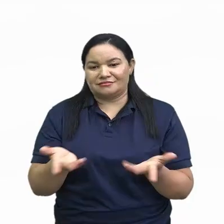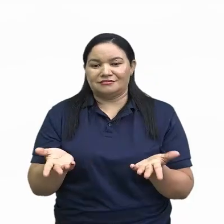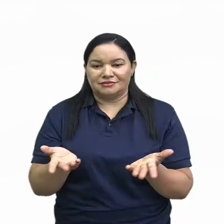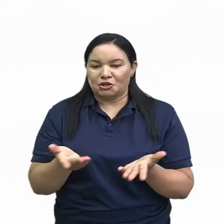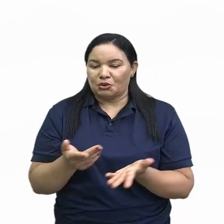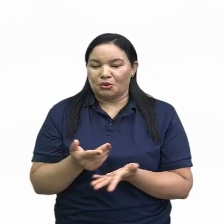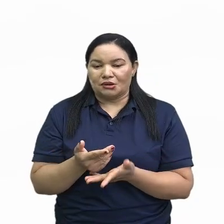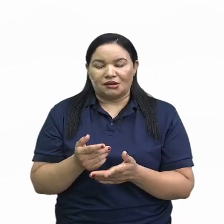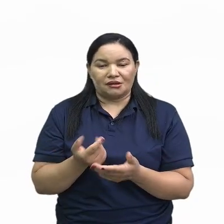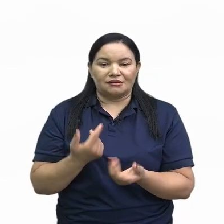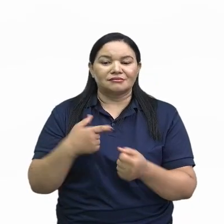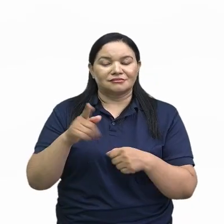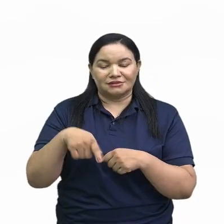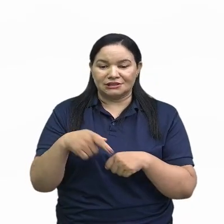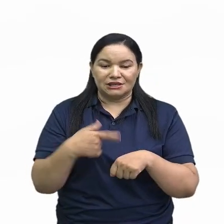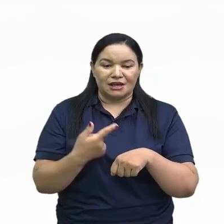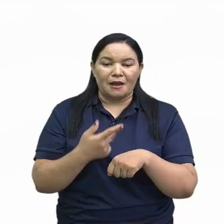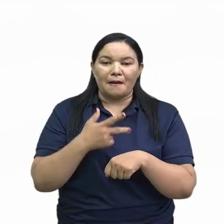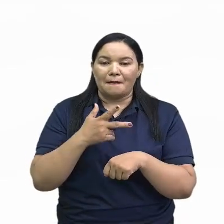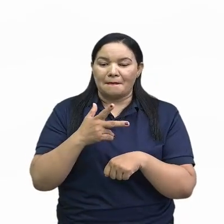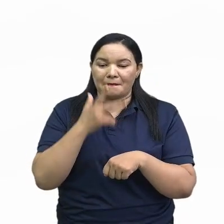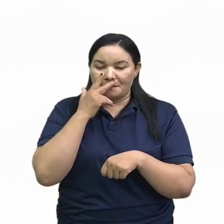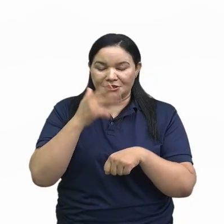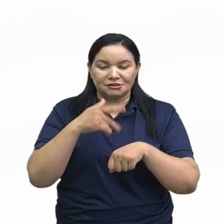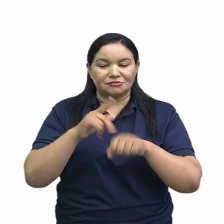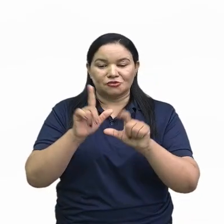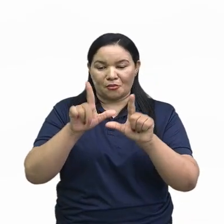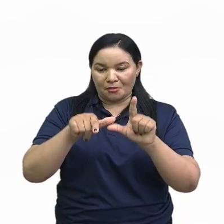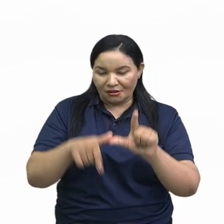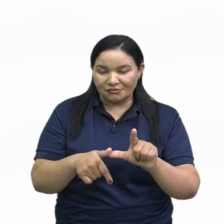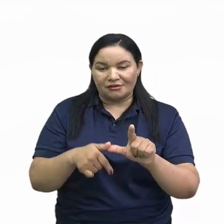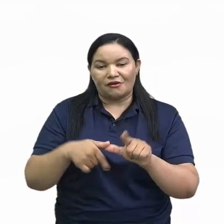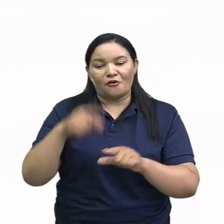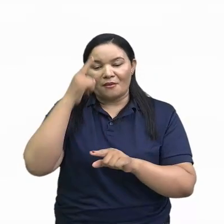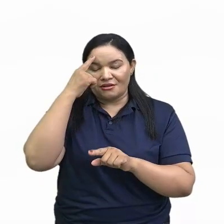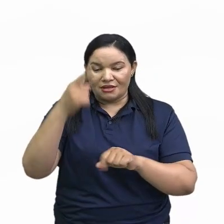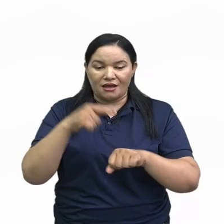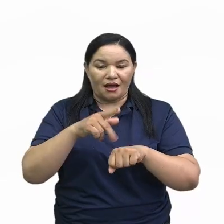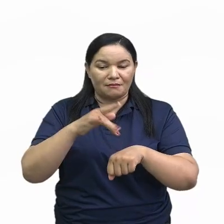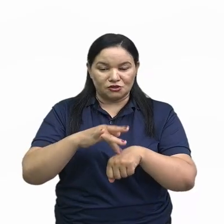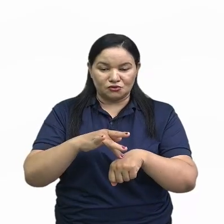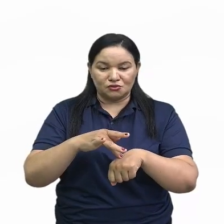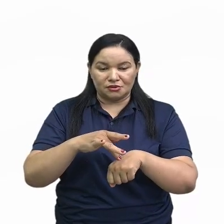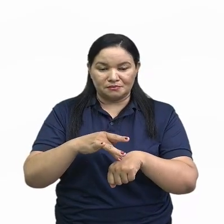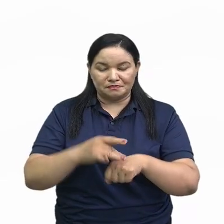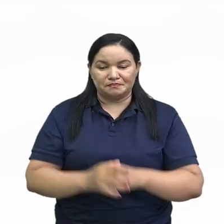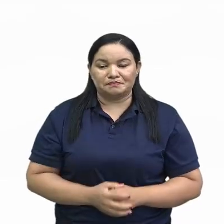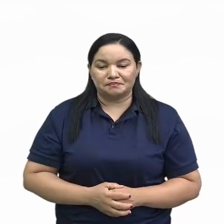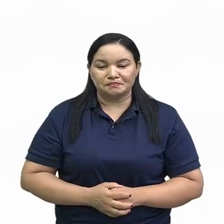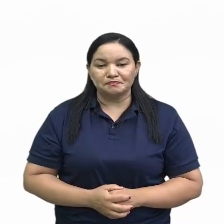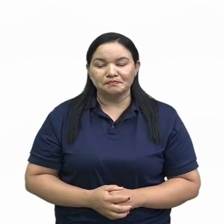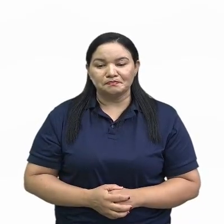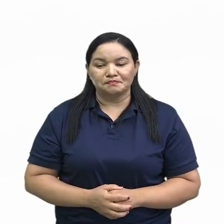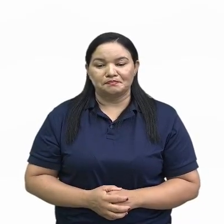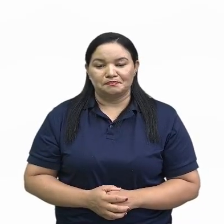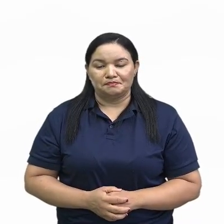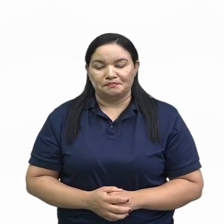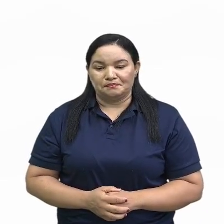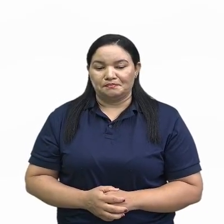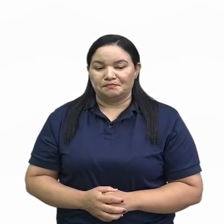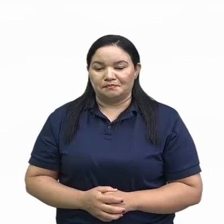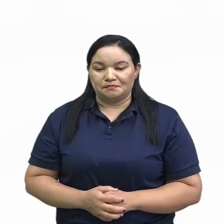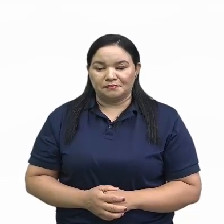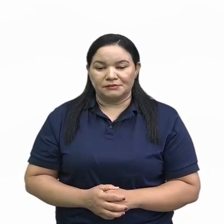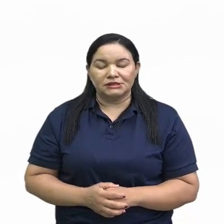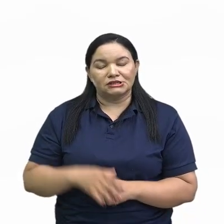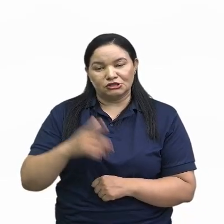temos exatamente um paradoxo, uma ideia absurda. O paradoxo vai trabalhar com o absurdo, gente.